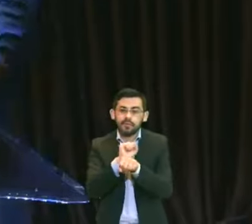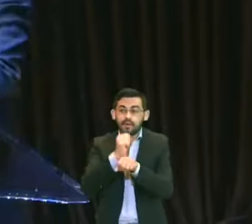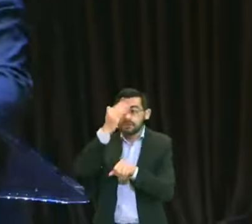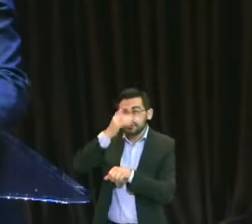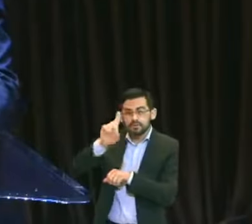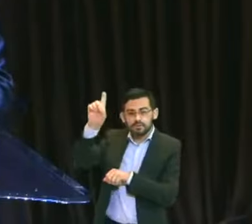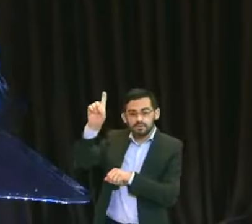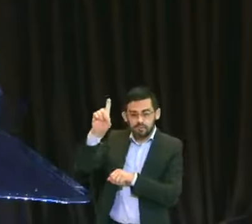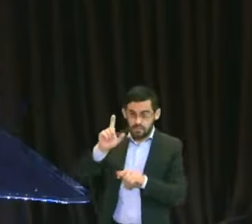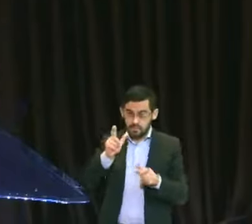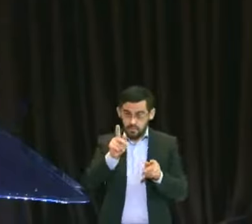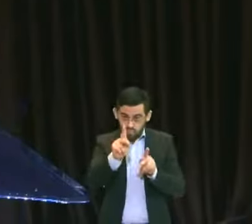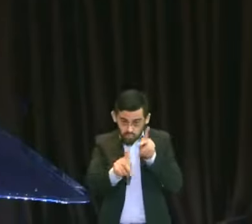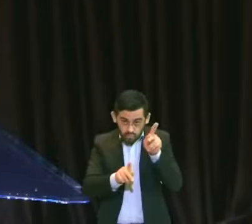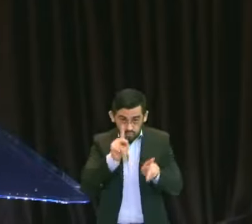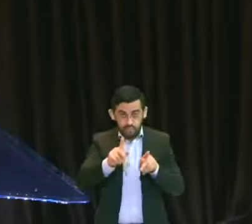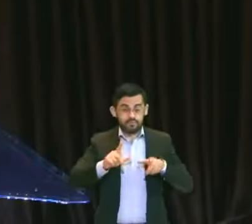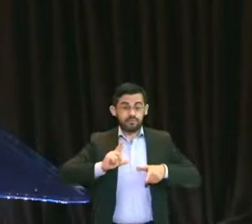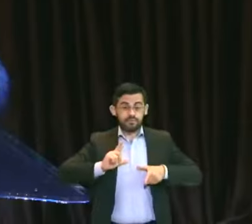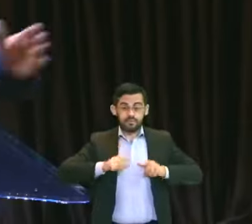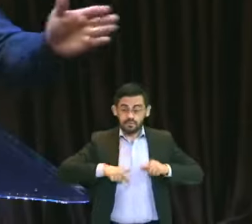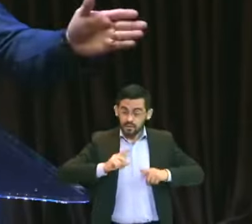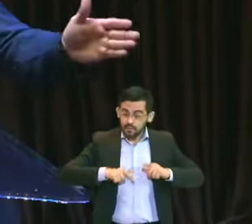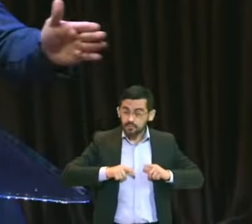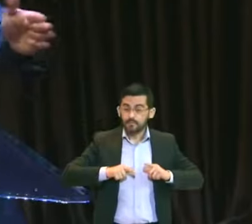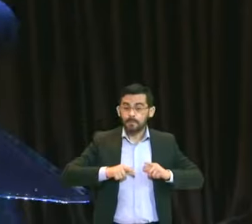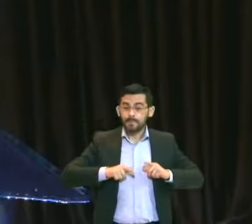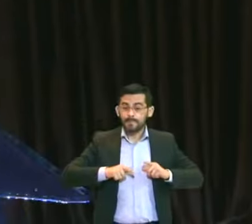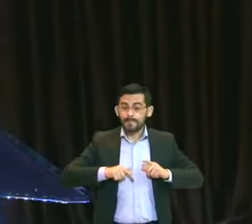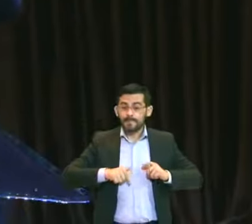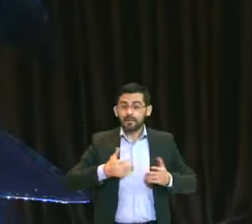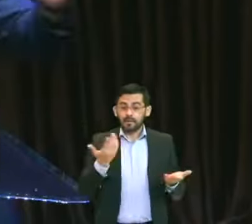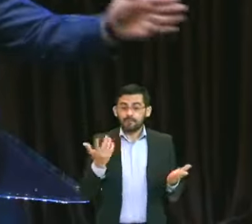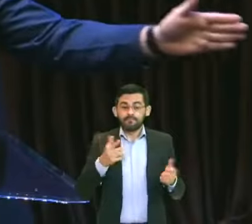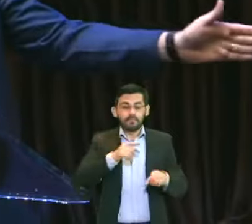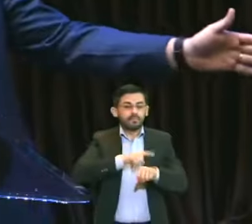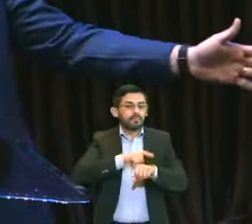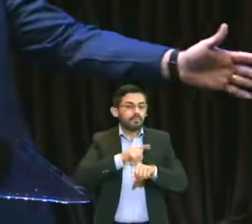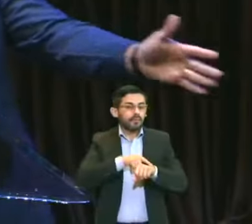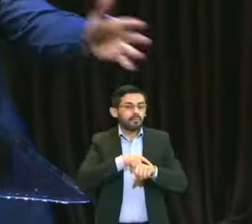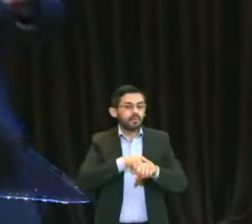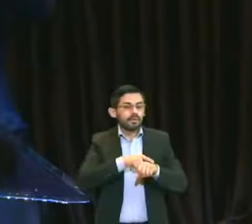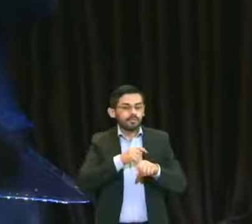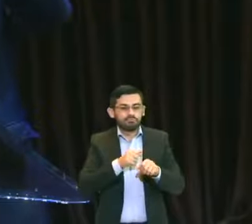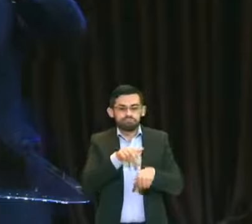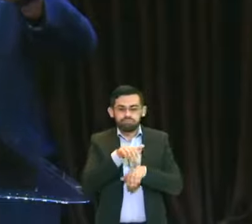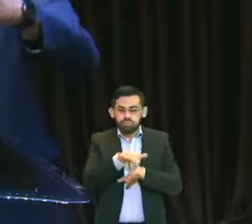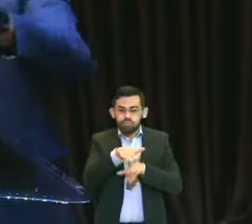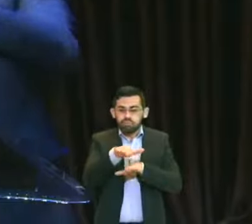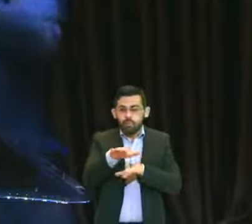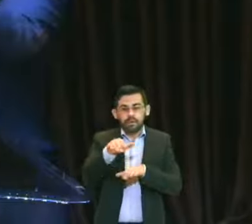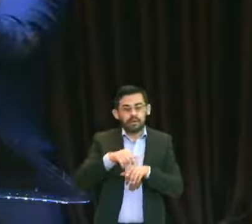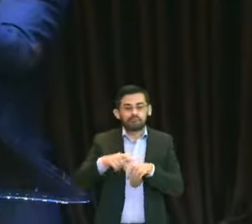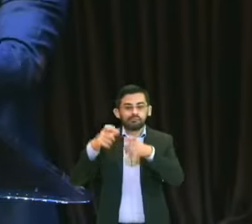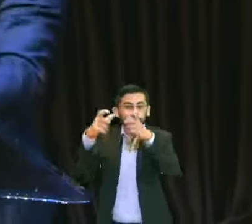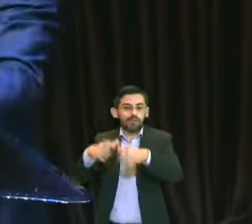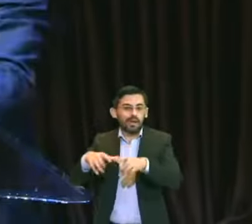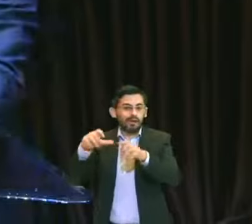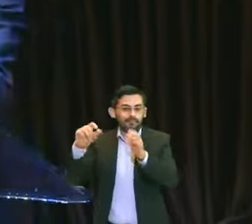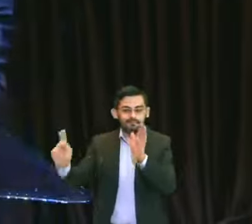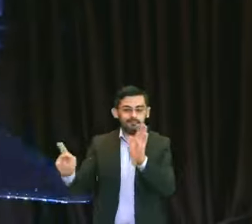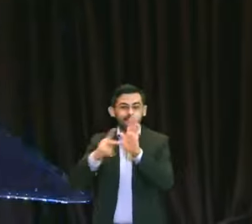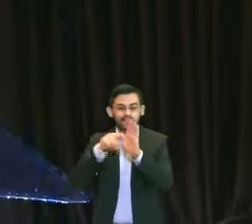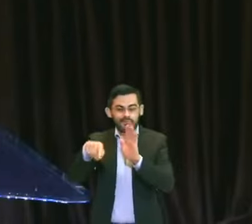povo de Israel, quando estava na travessia, a terra prometida, quando estava ainda